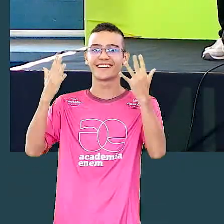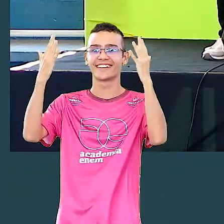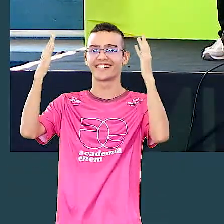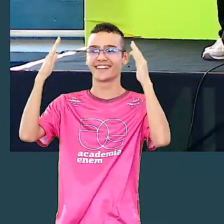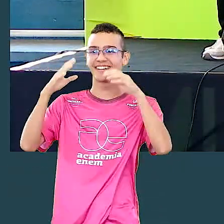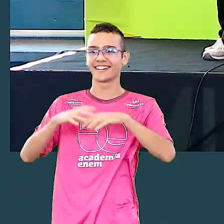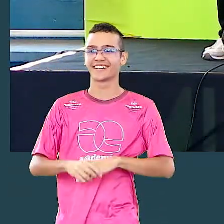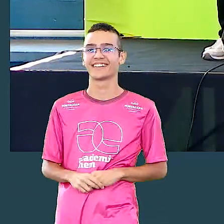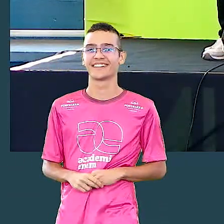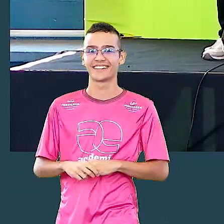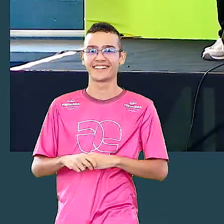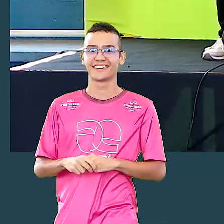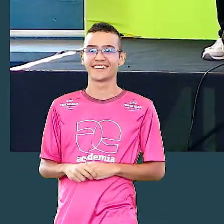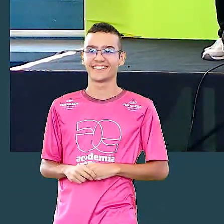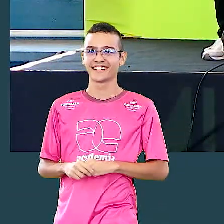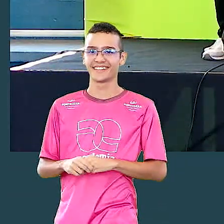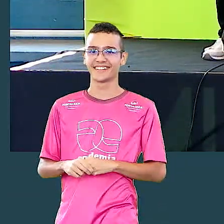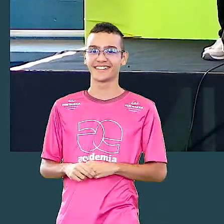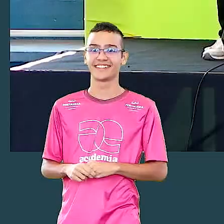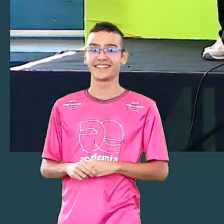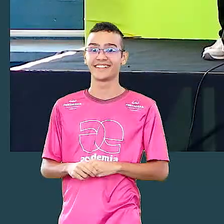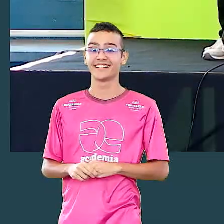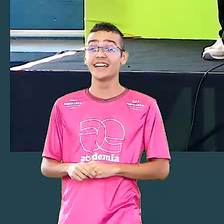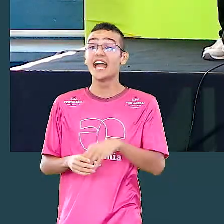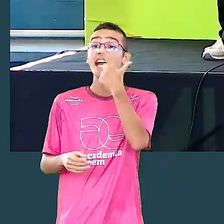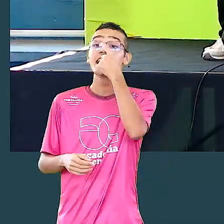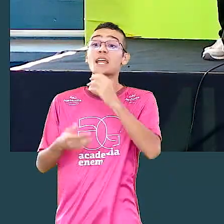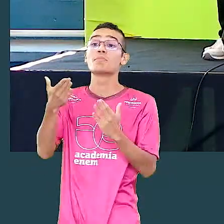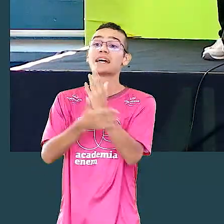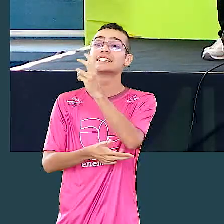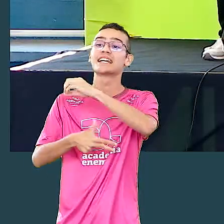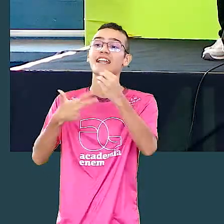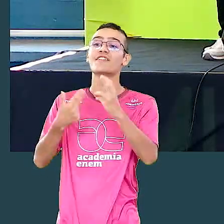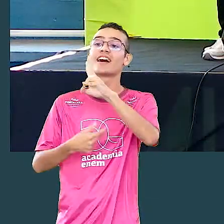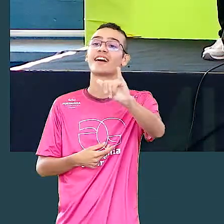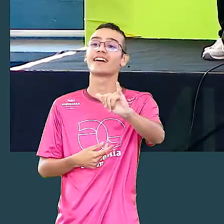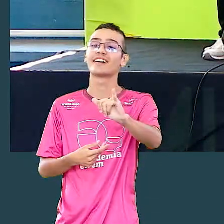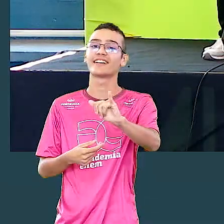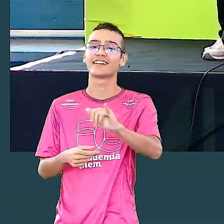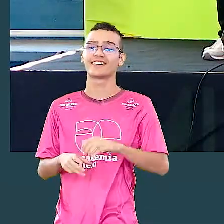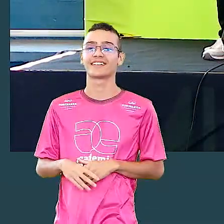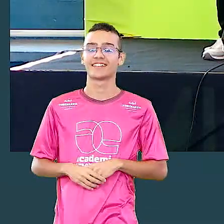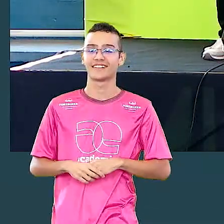A concorrência não escutou. Quem vai passar na prova do Enem? Vai!